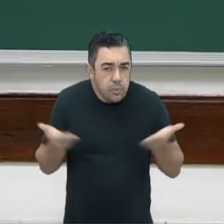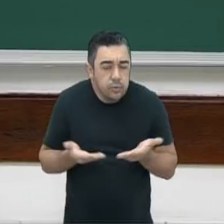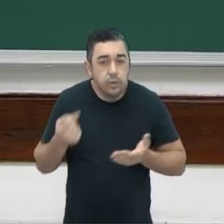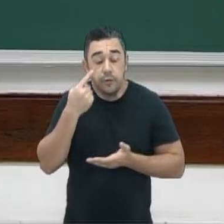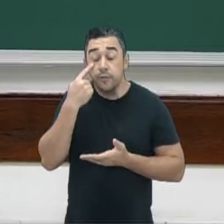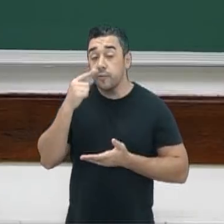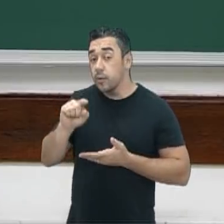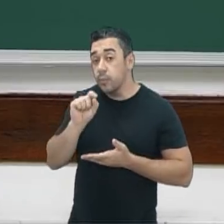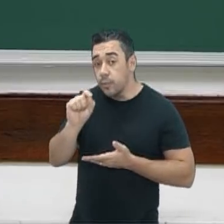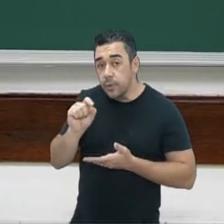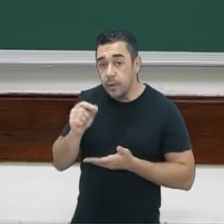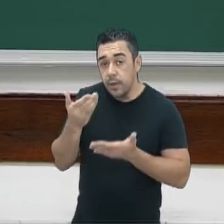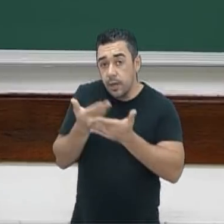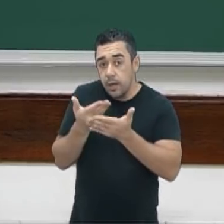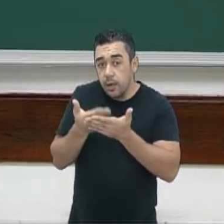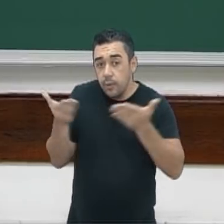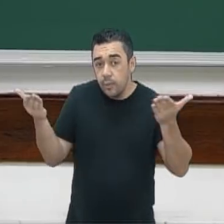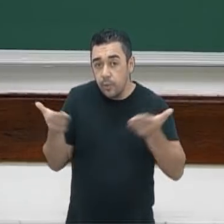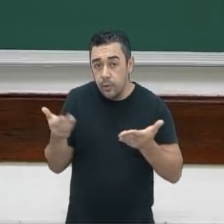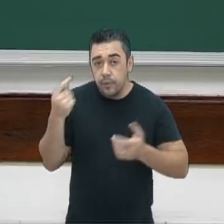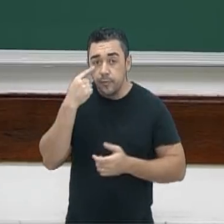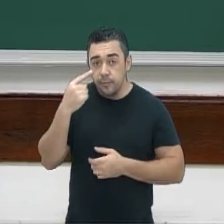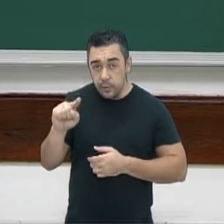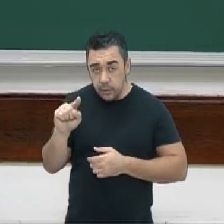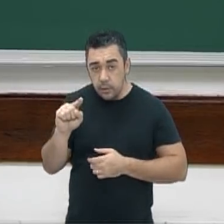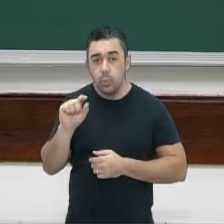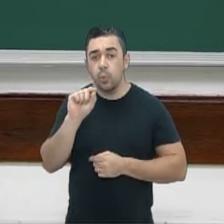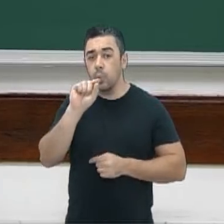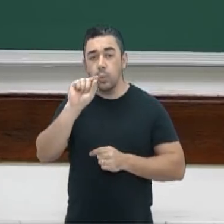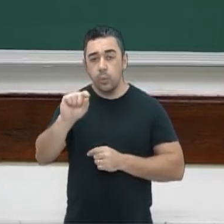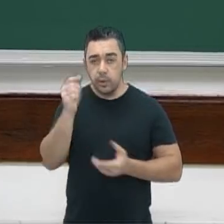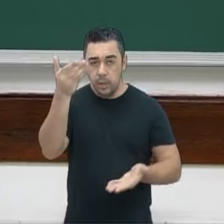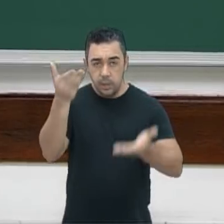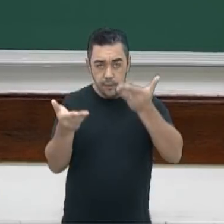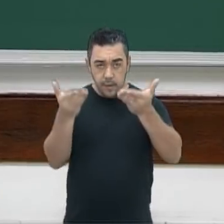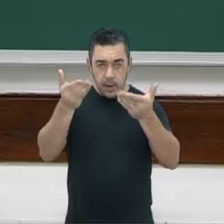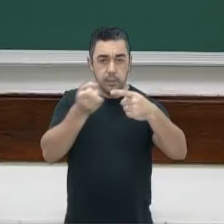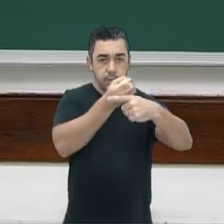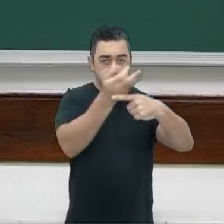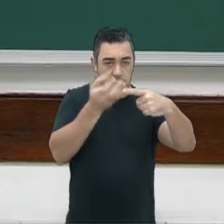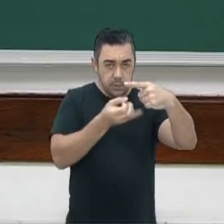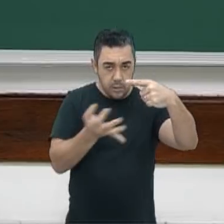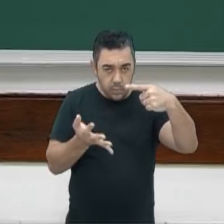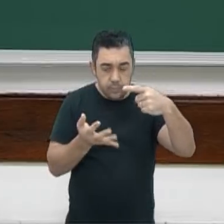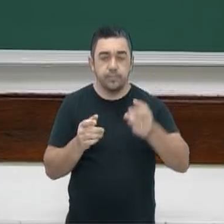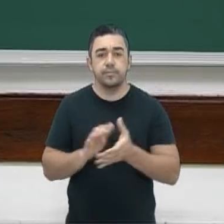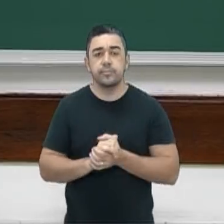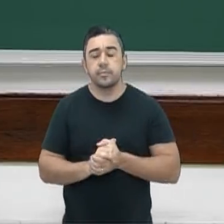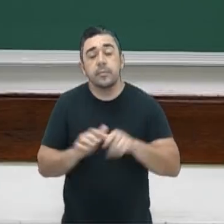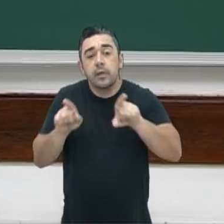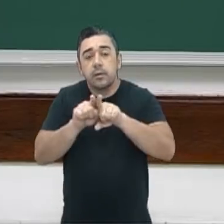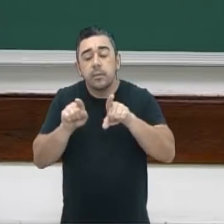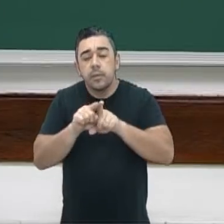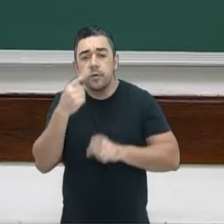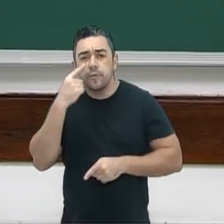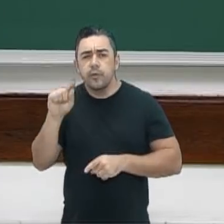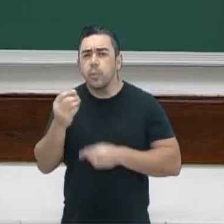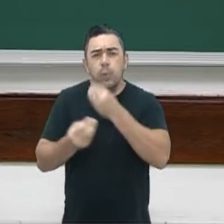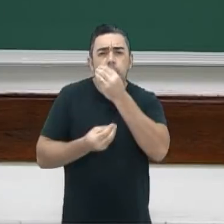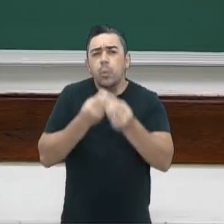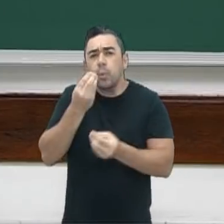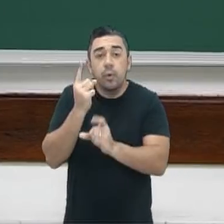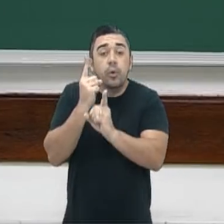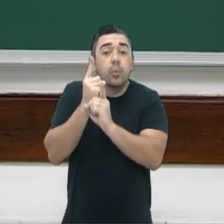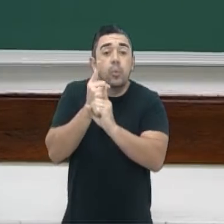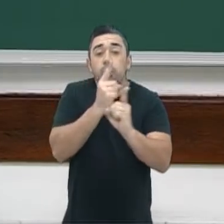Na aula de hoje, a gente viu equivalência de fração e a gente viu uma ferramenta para